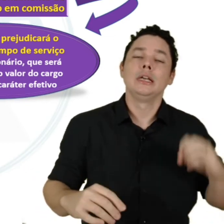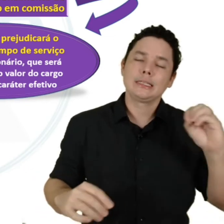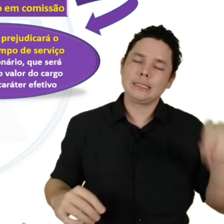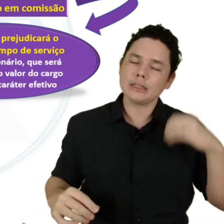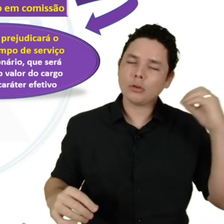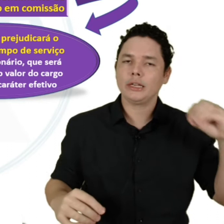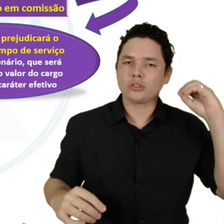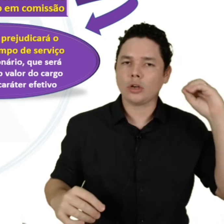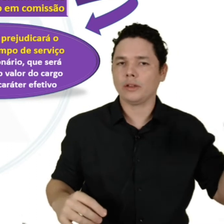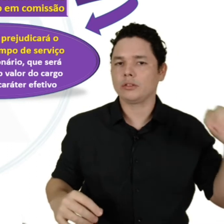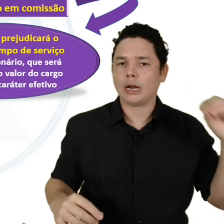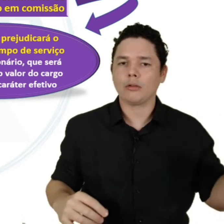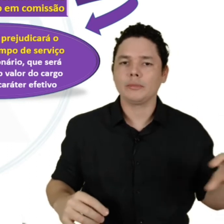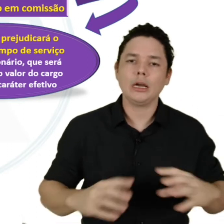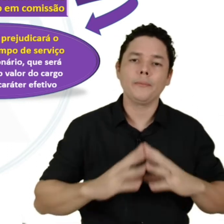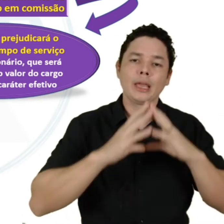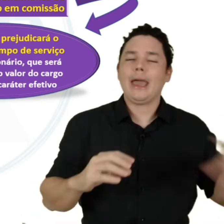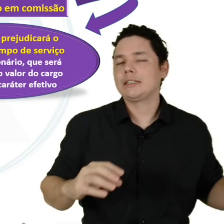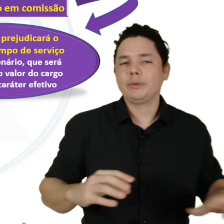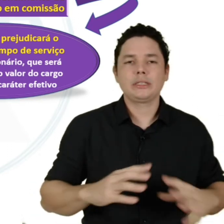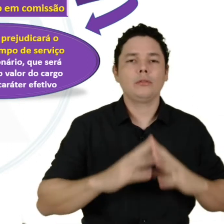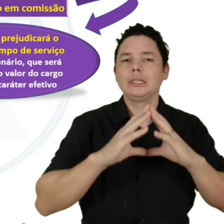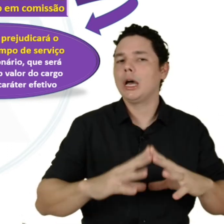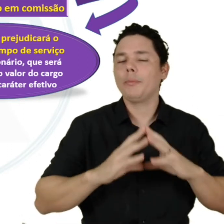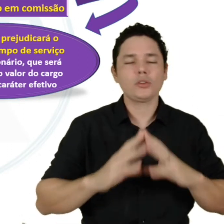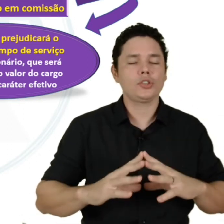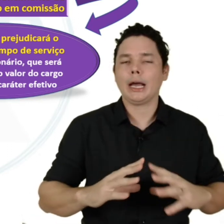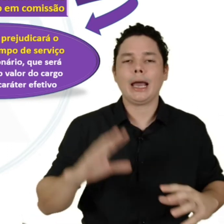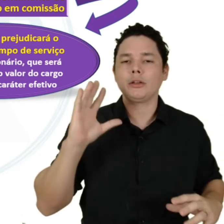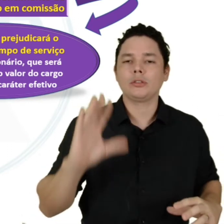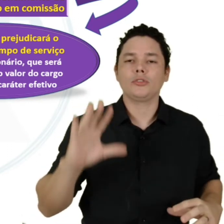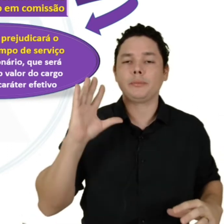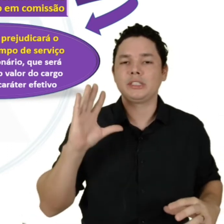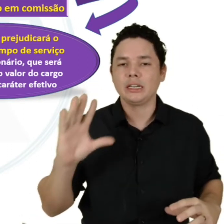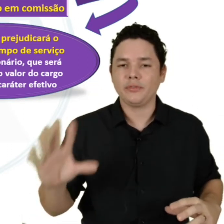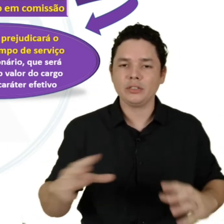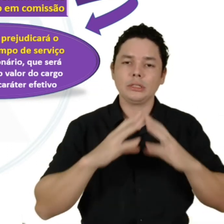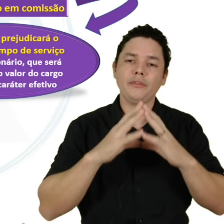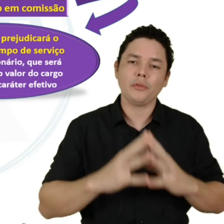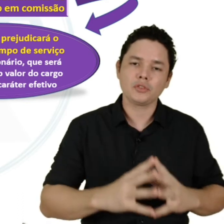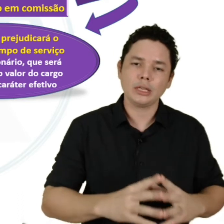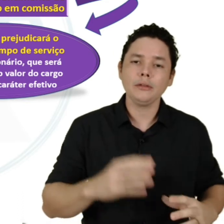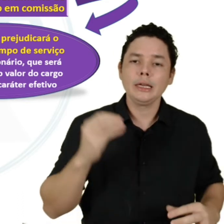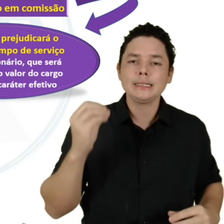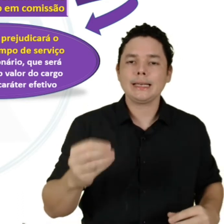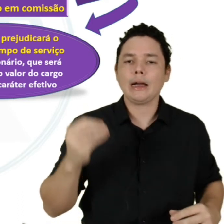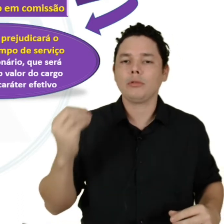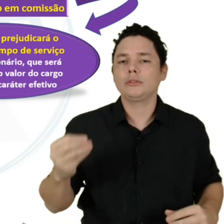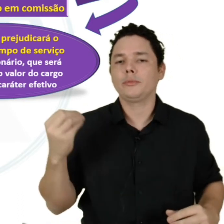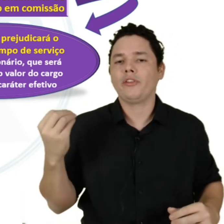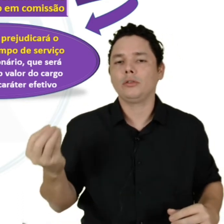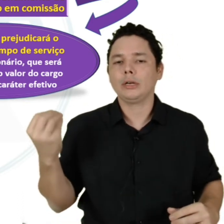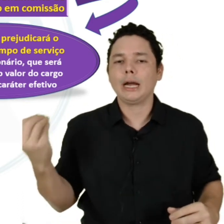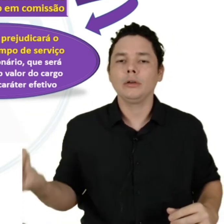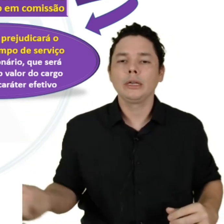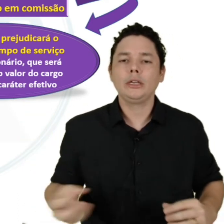comissão. Se ele escolher só os valores do cargo em comissão, essa opção não prejudicará o adicional de tempo de serviço devido ao funcionário, que será calculado